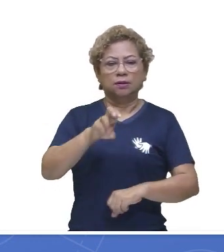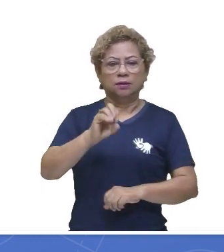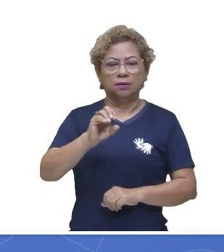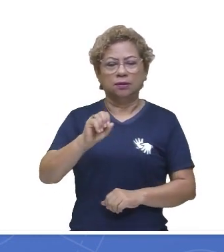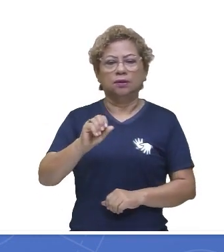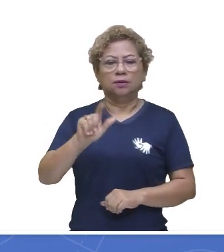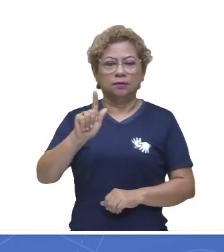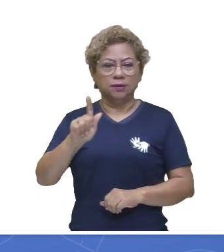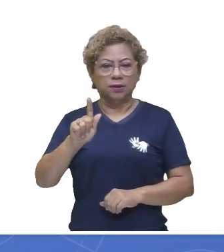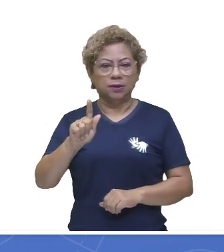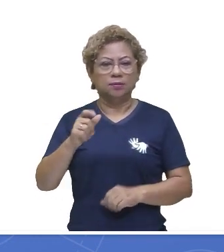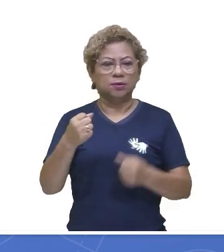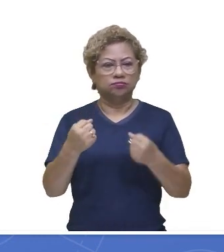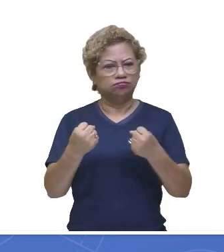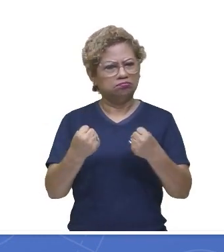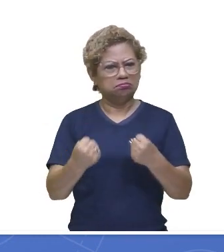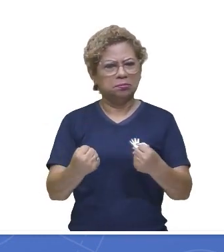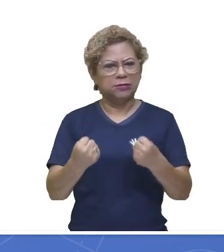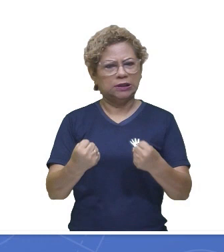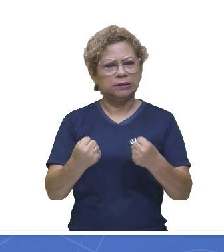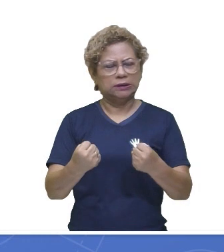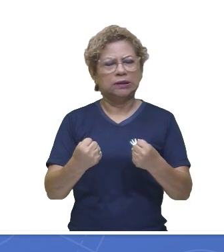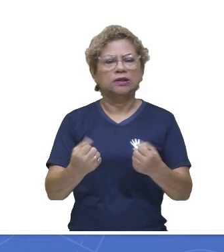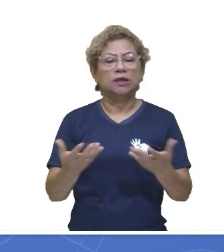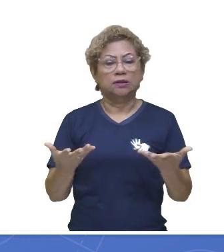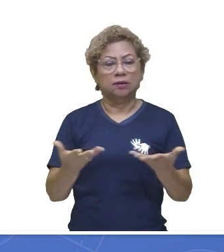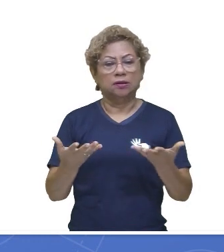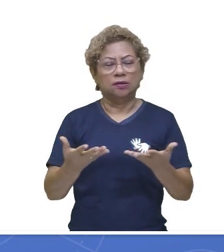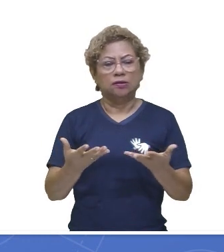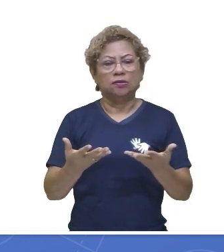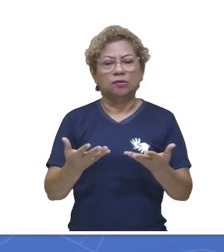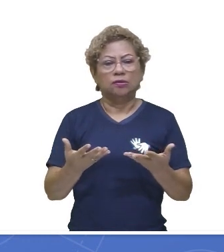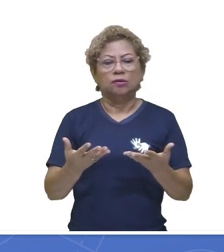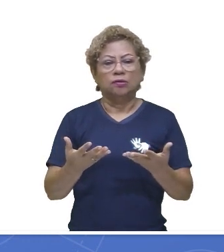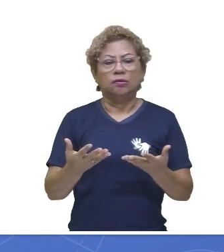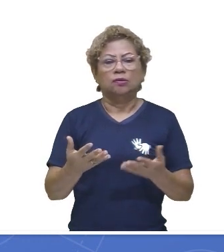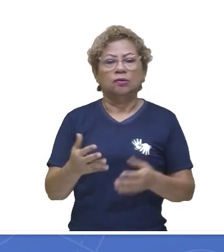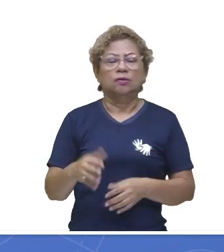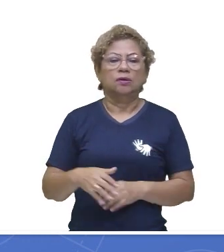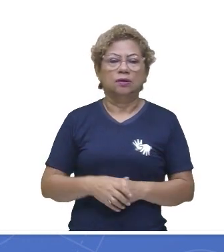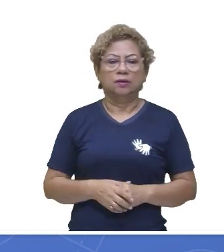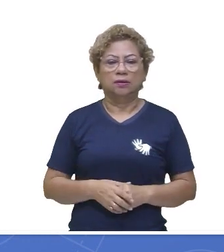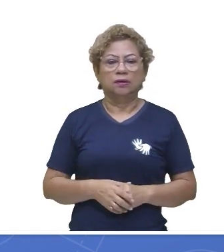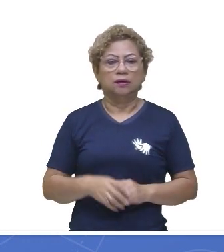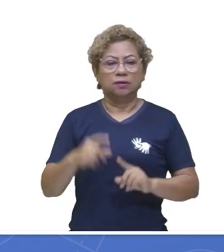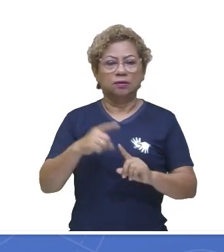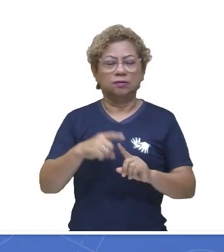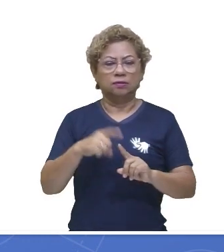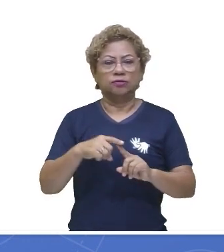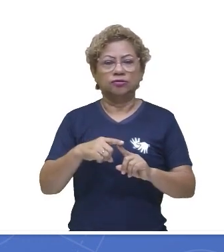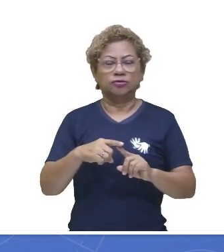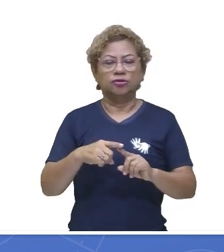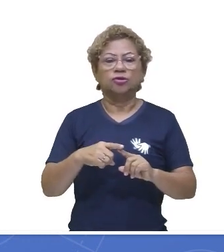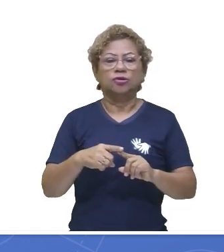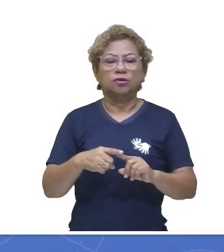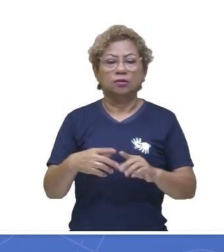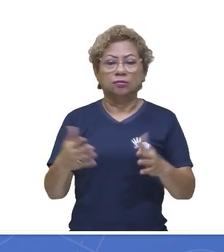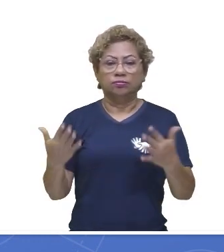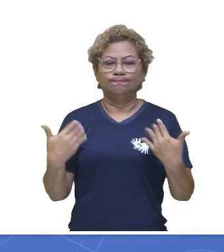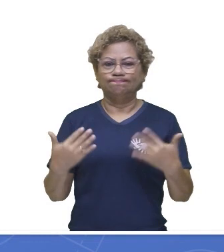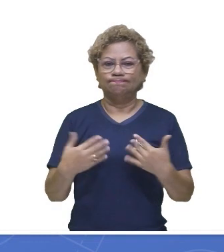a seguinte: qual a quantidade de calor necessária para aquecer uma barra de aço com 500 gramas, aqui é a massa,